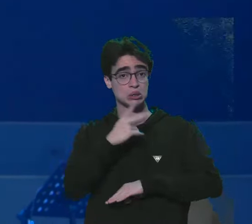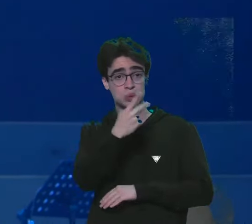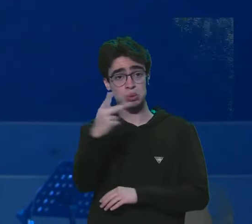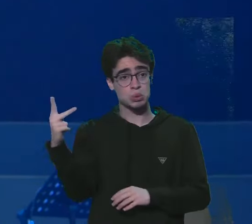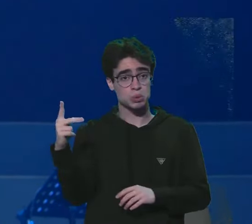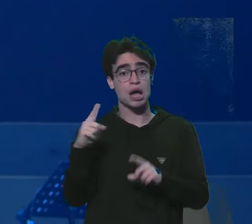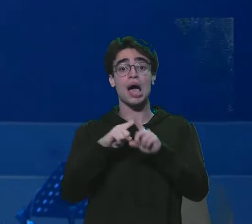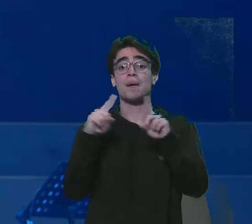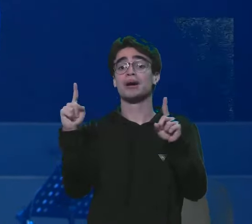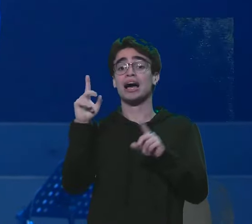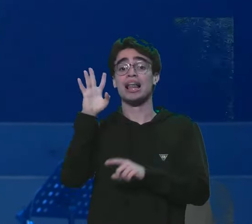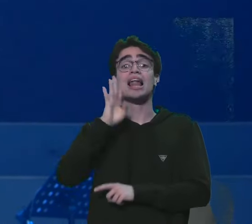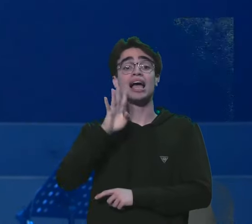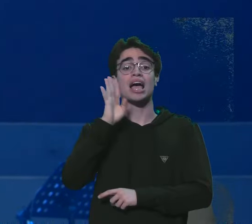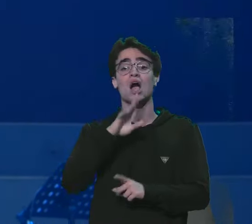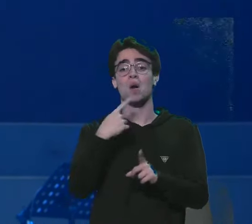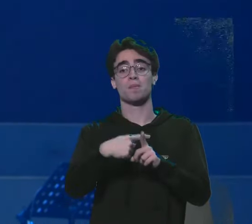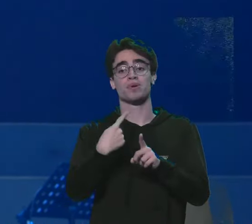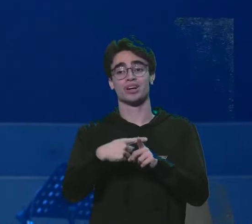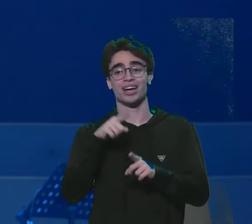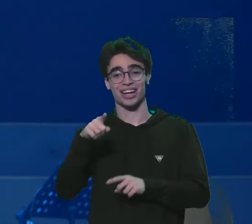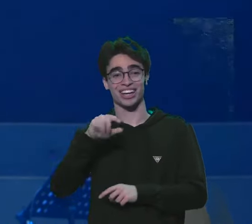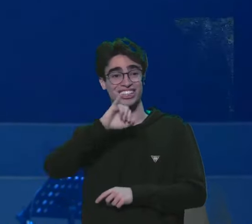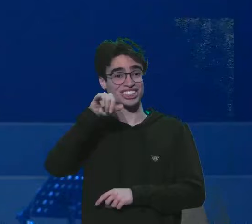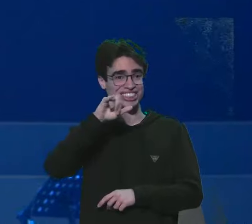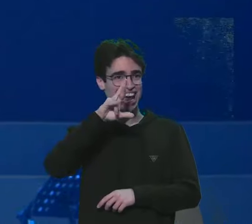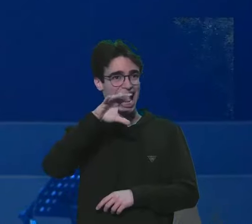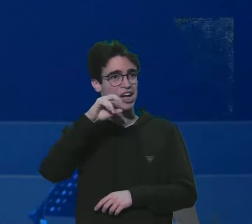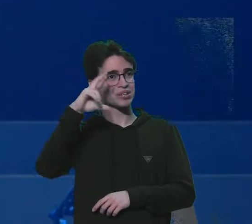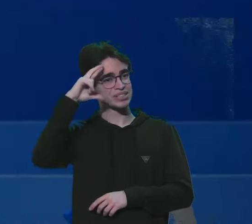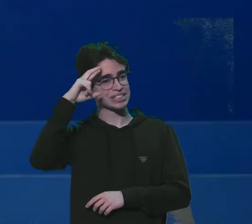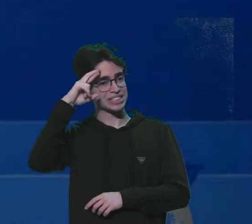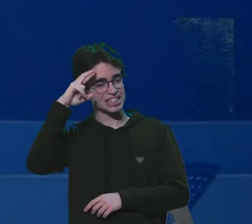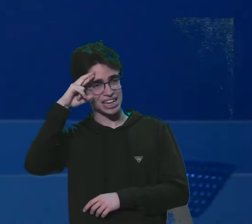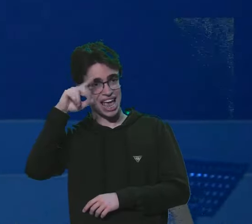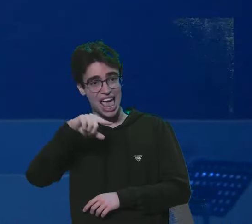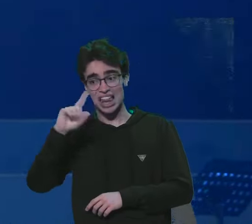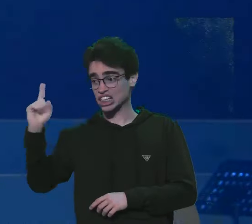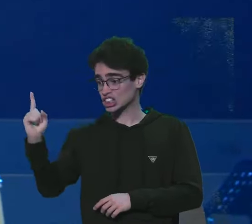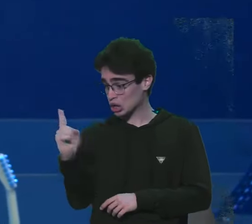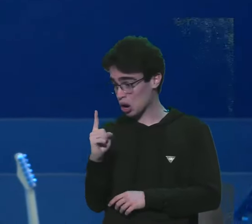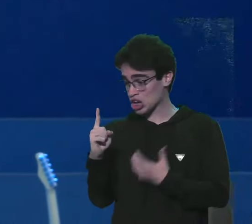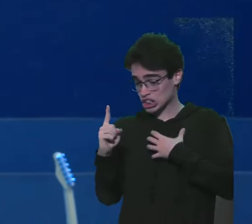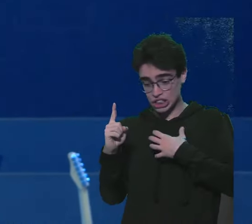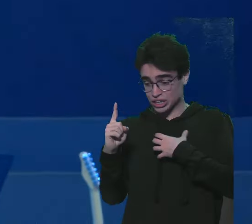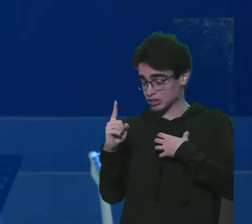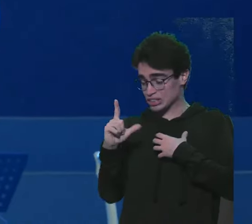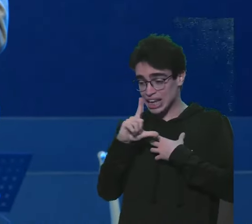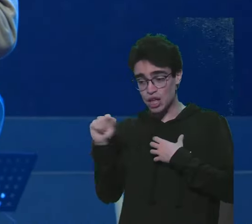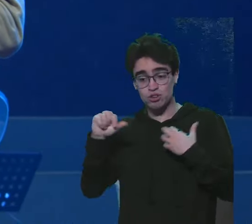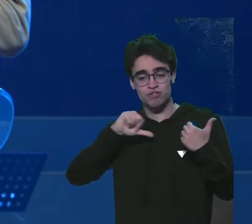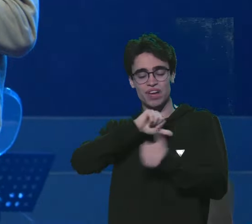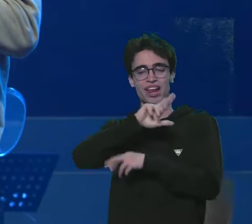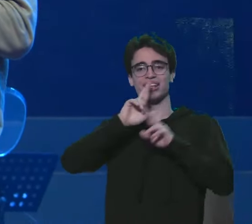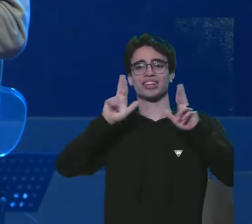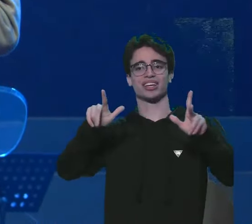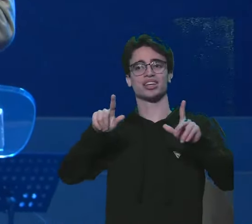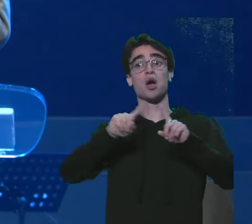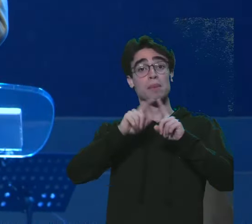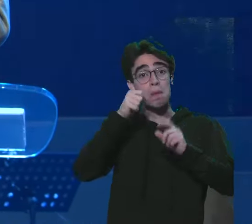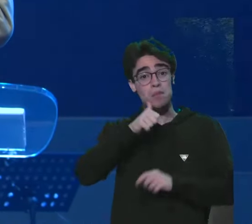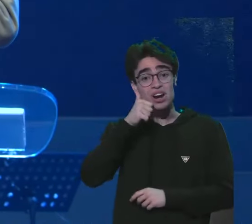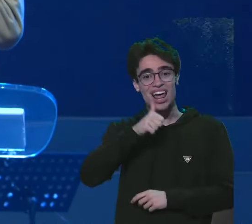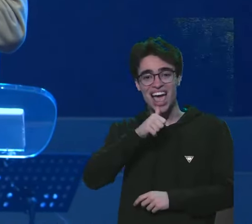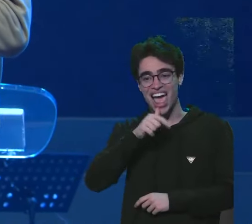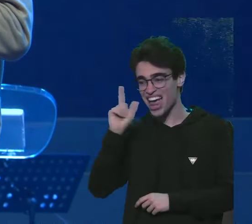jeito e saiu de outro, a gente já vai ver no final, mas a mulher a gente já viu. Ela chegou há 12 anos com fluxo